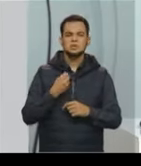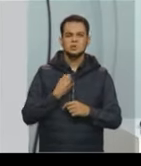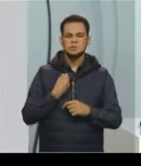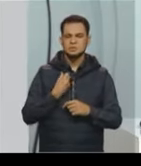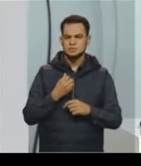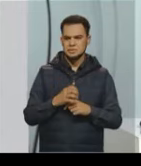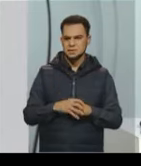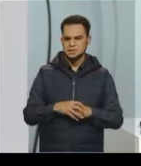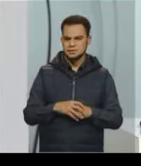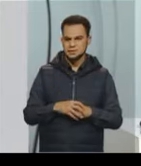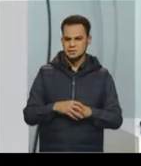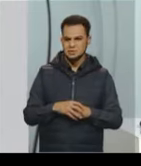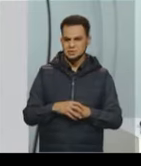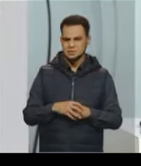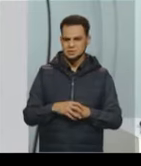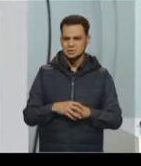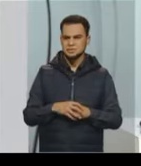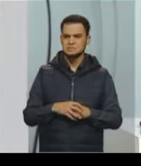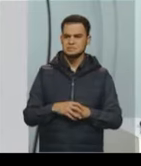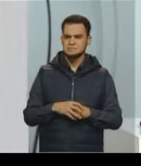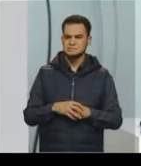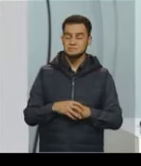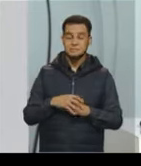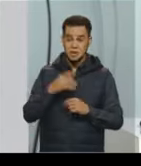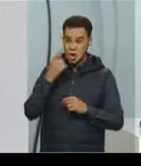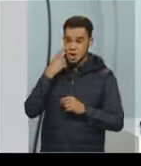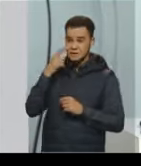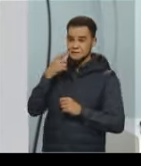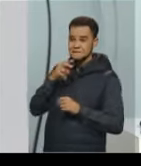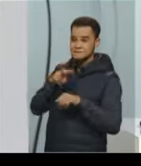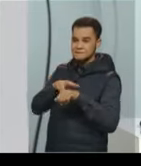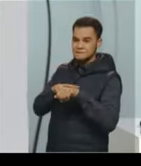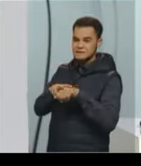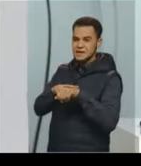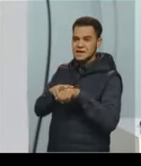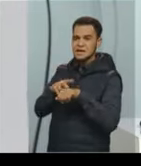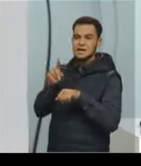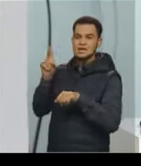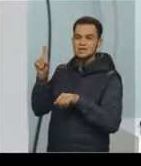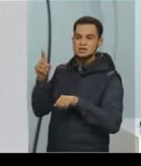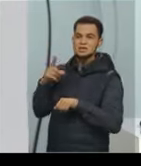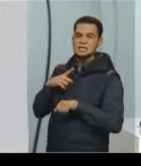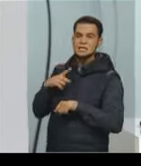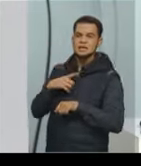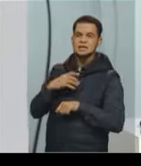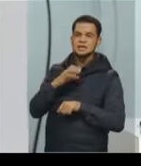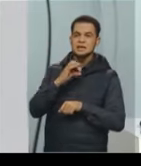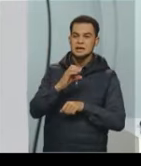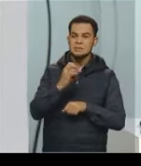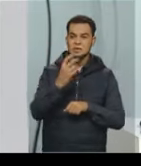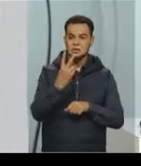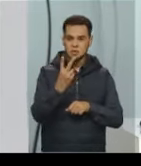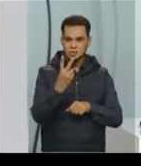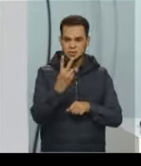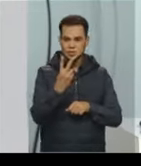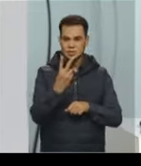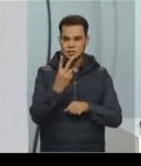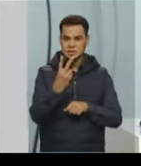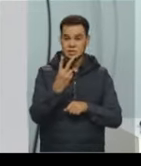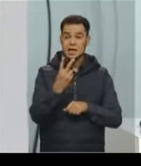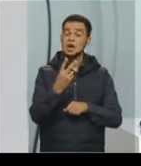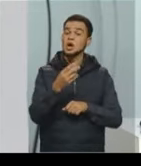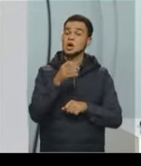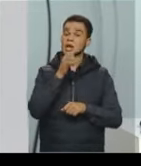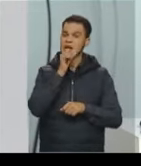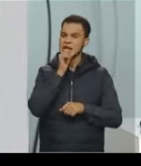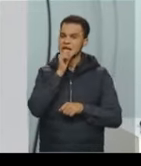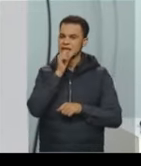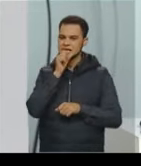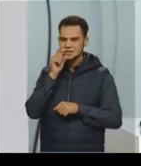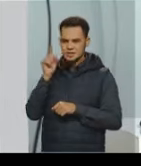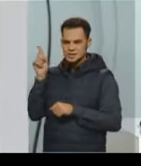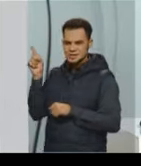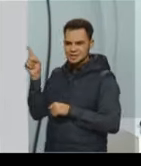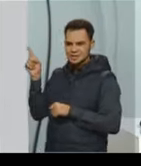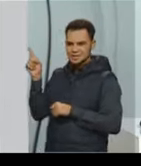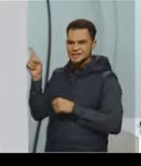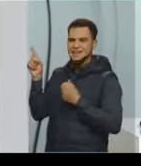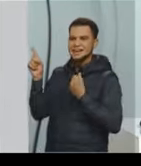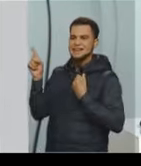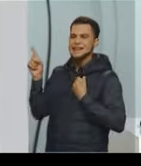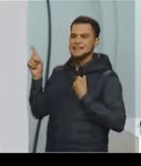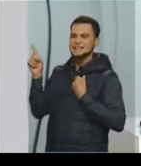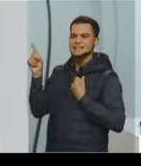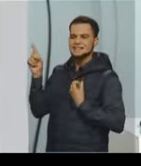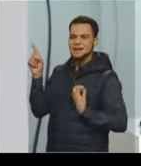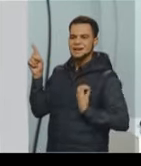Então, aqui de verde, a ramificação estaria no carbono 2. No de laranja, a ramificação estaria